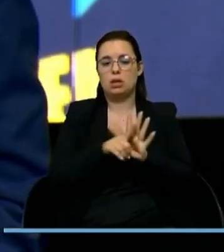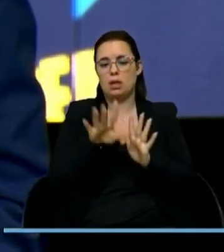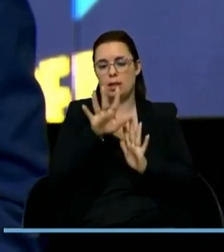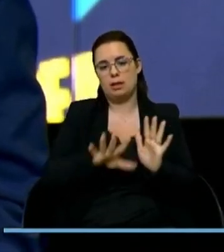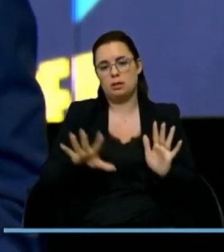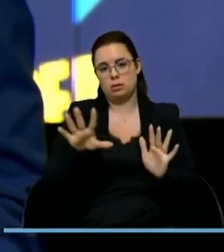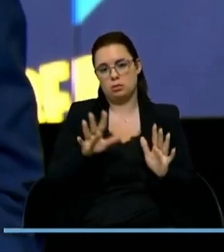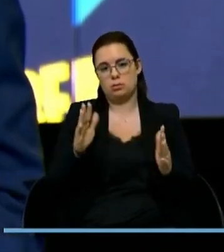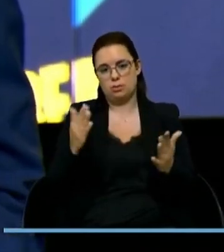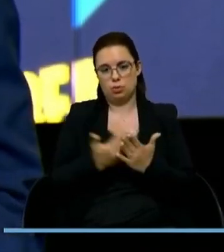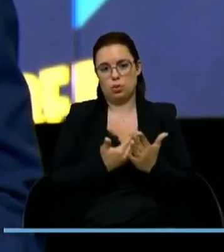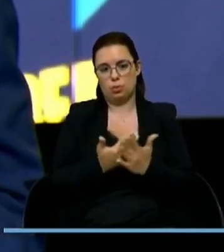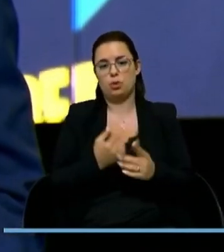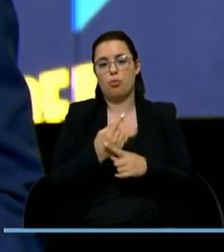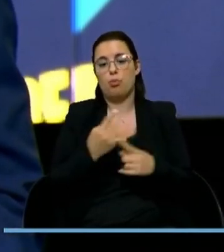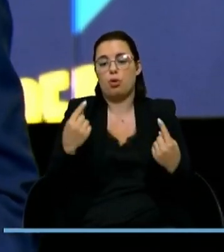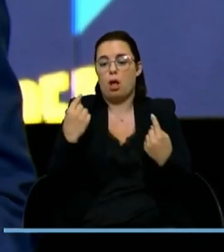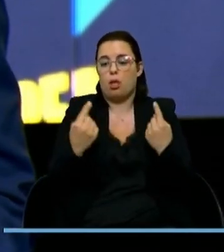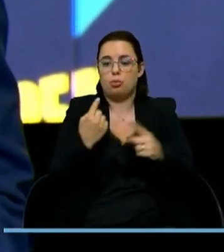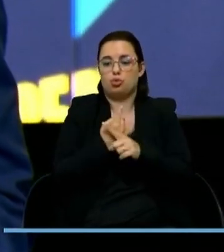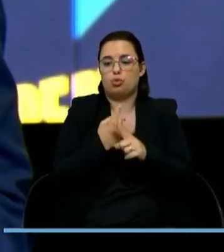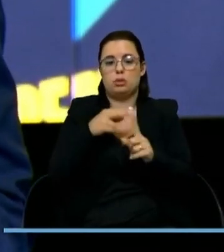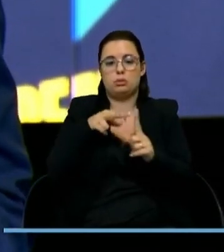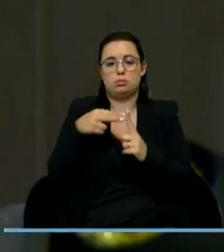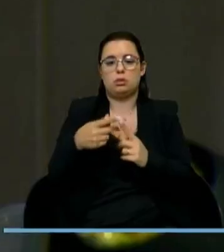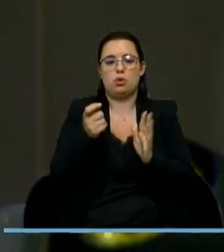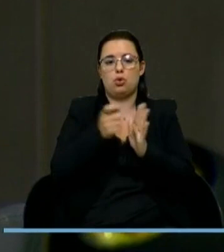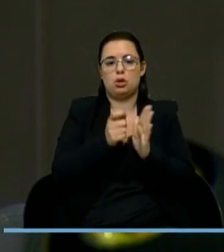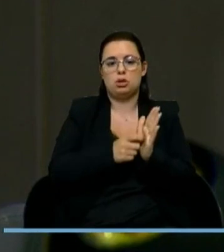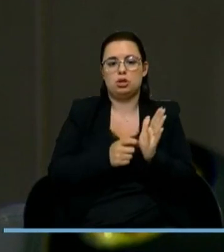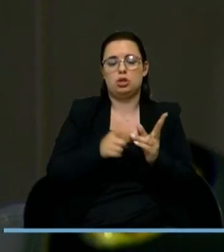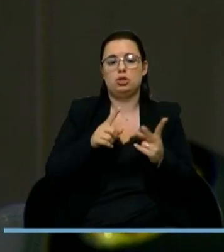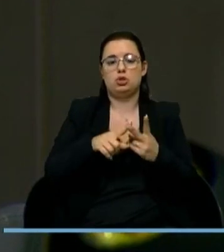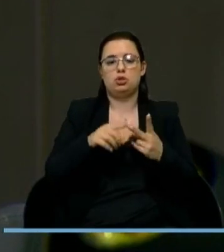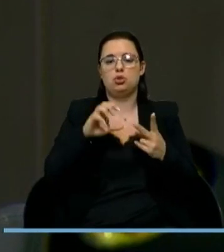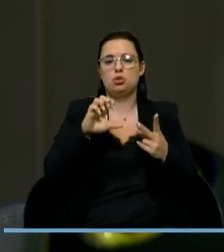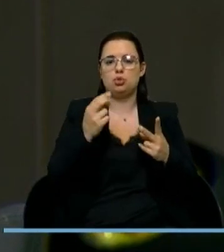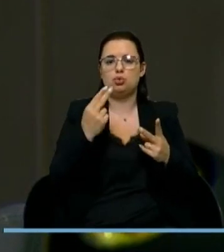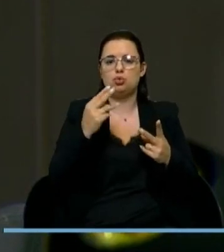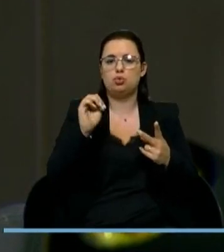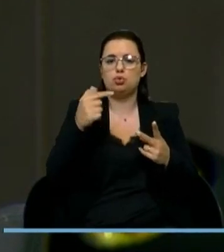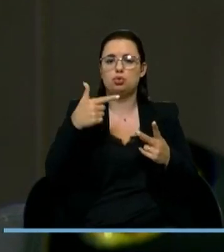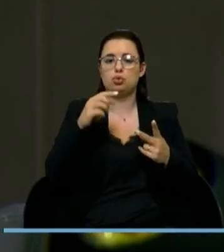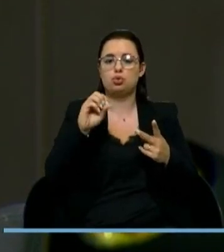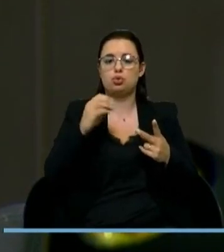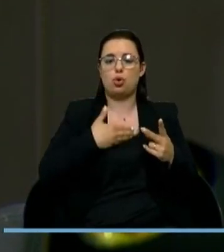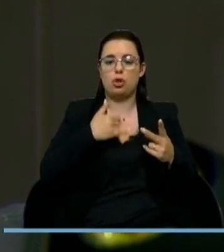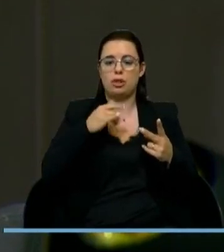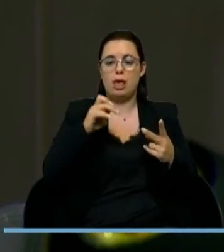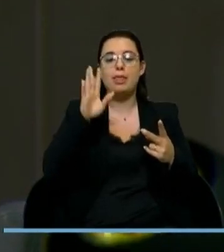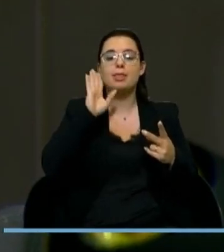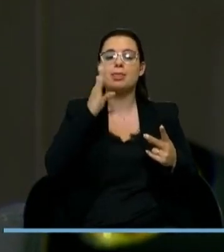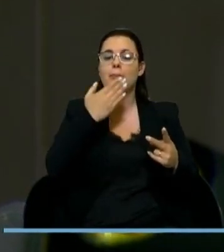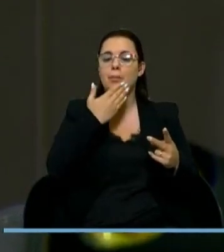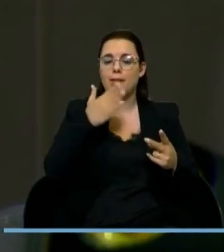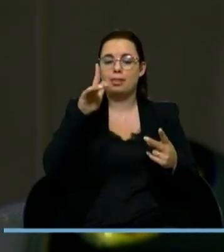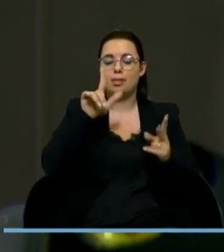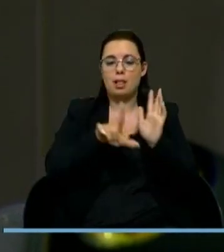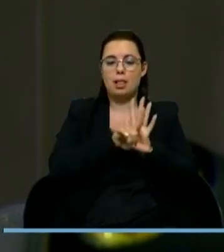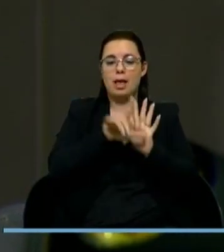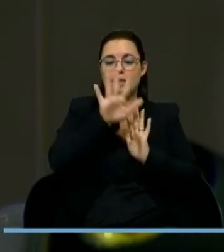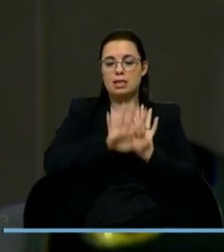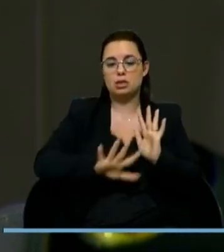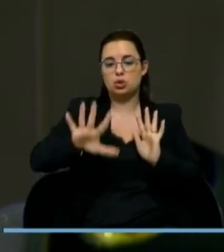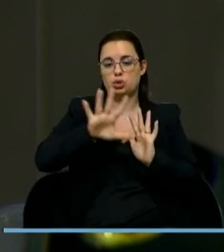lei nacional ao próprio regulamento. Exato, porque ainda existem alguns aspectos, nomeadamente o registro e a custódia, que, no fundo, dependem da lei nacional e não da lei europeia,